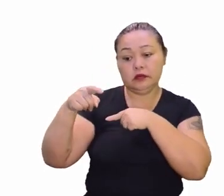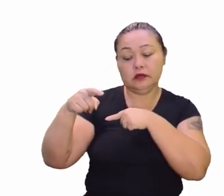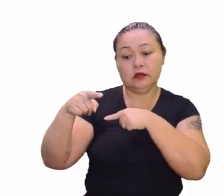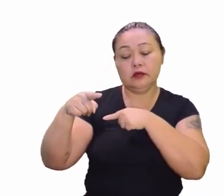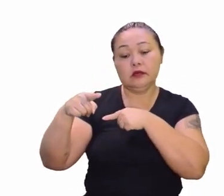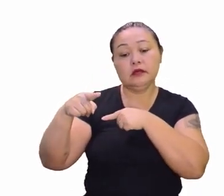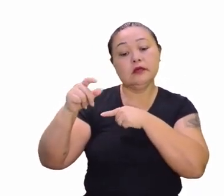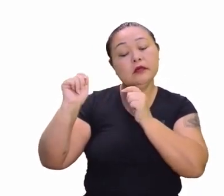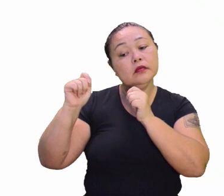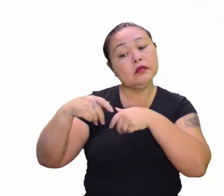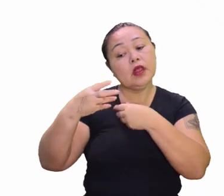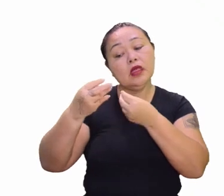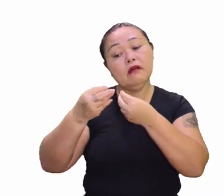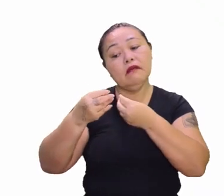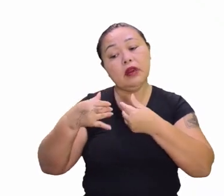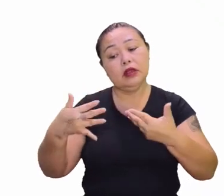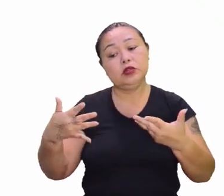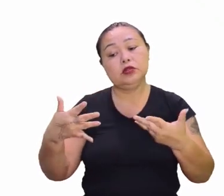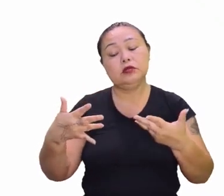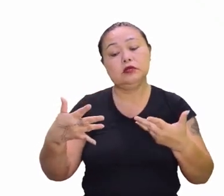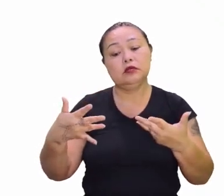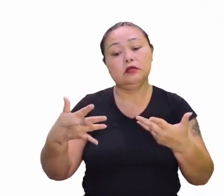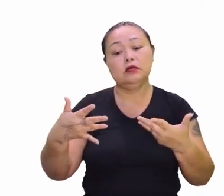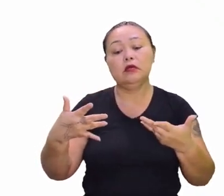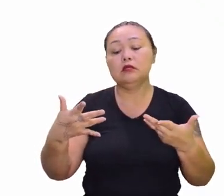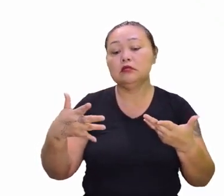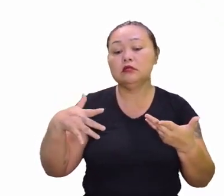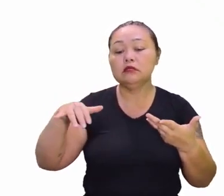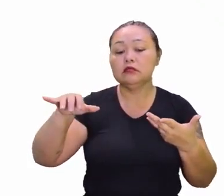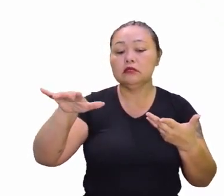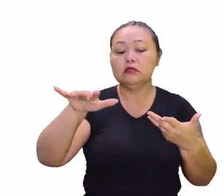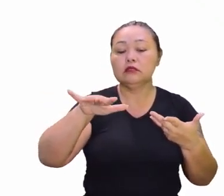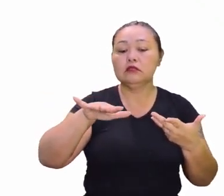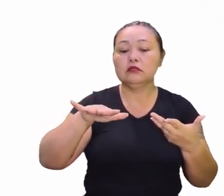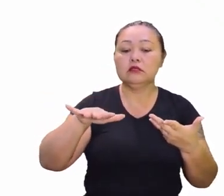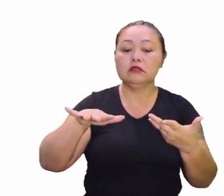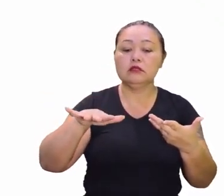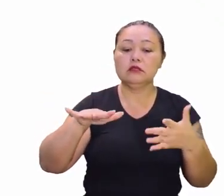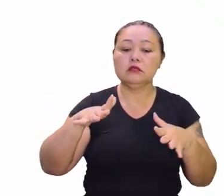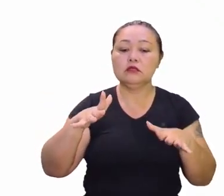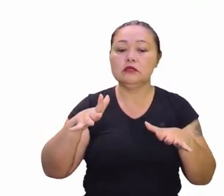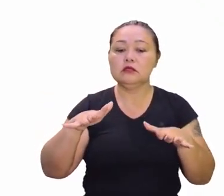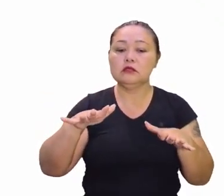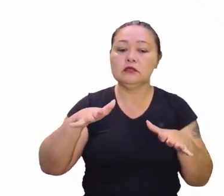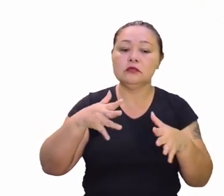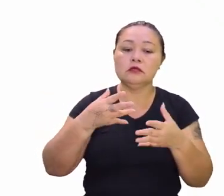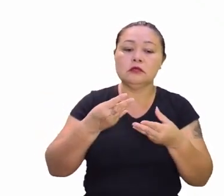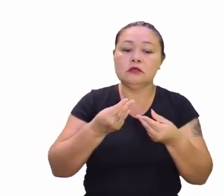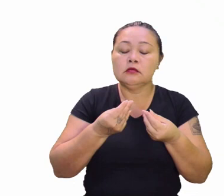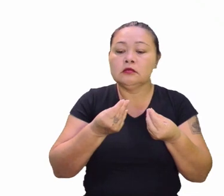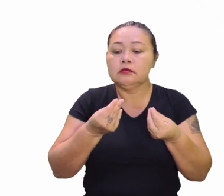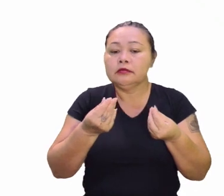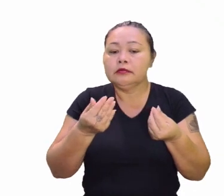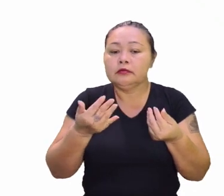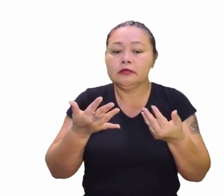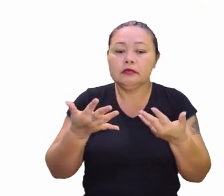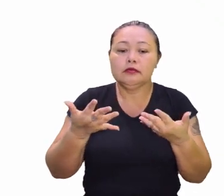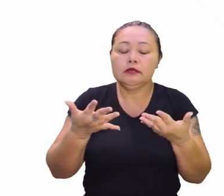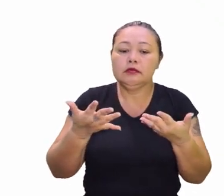susceptíveis, são frágeis, estão, digamos que, vulneráveis,